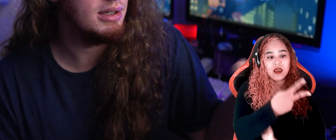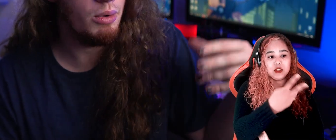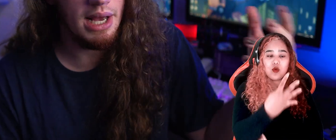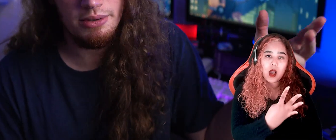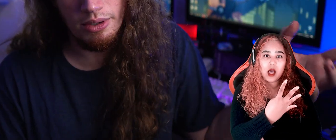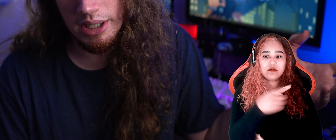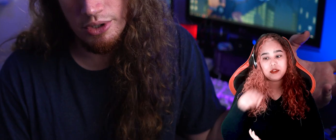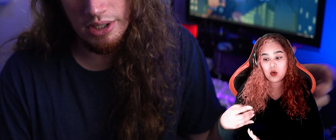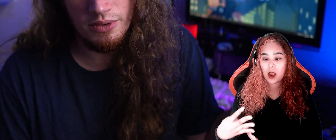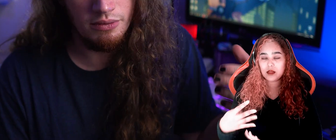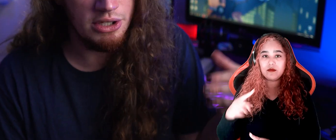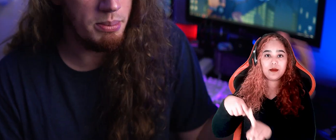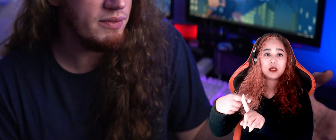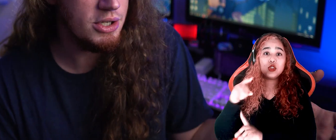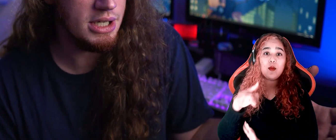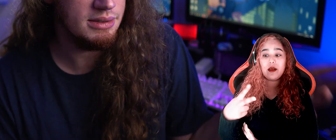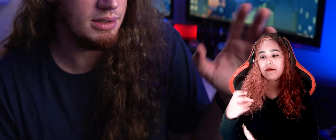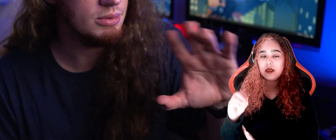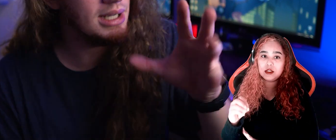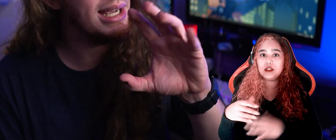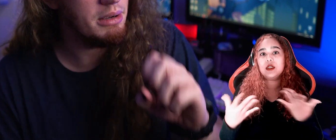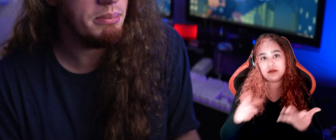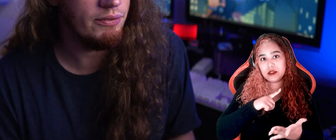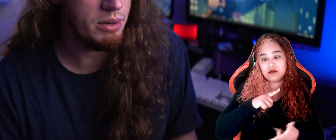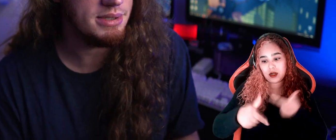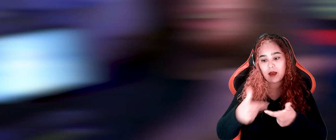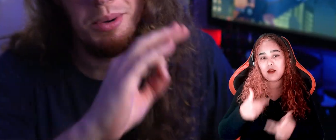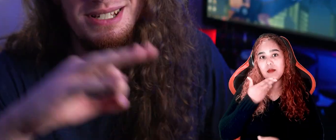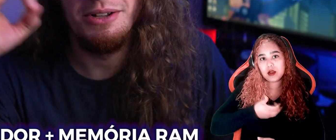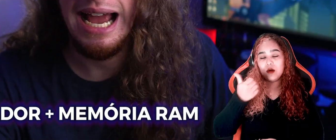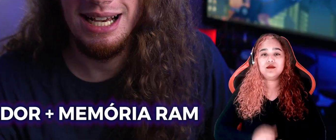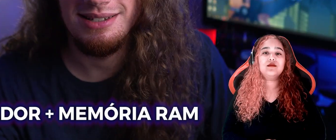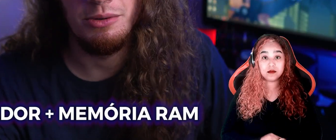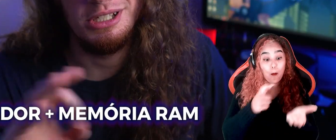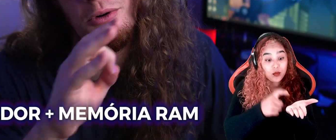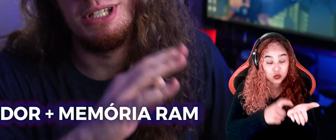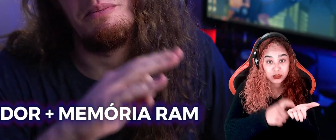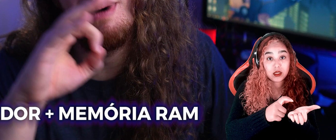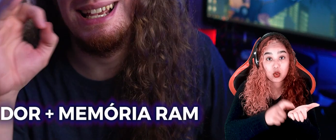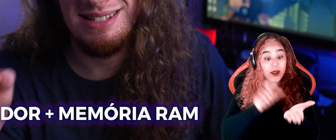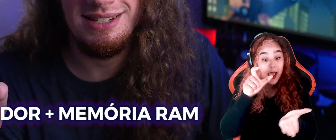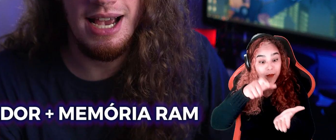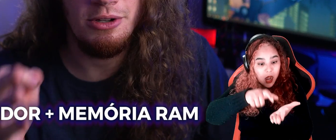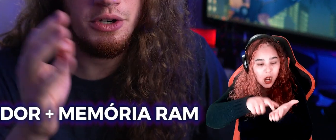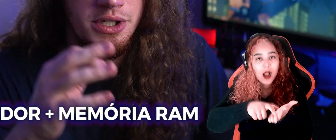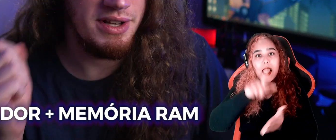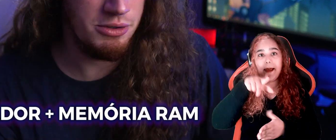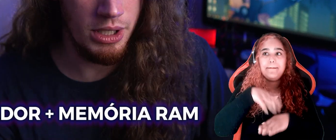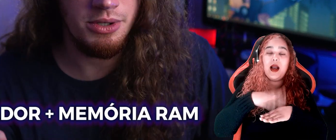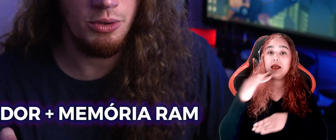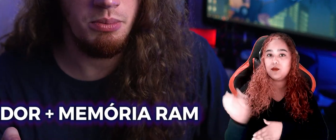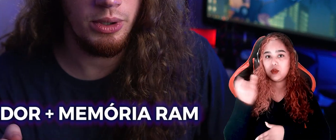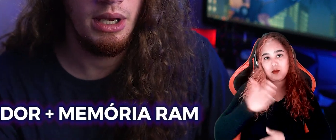GB, e no caso de 4 GB você vai só para 20 GB, então você ganha aí uma performance. O processador e a RAM são os itens que eu considero mais essenciais na hora de